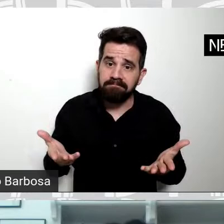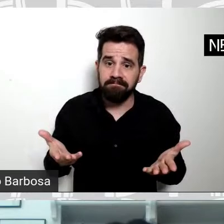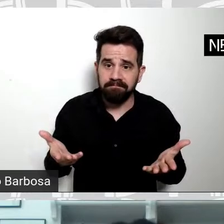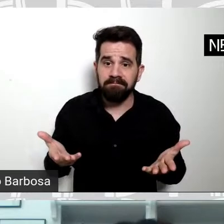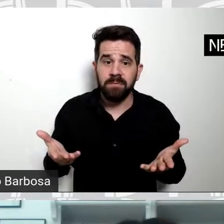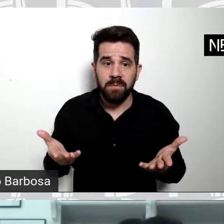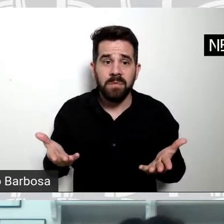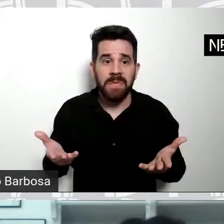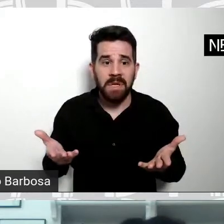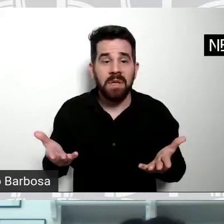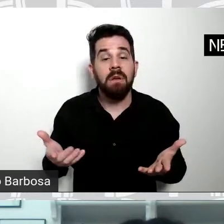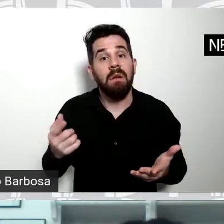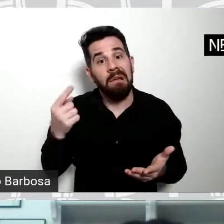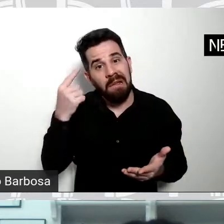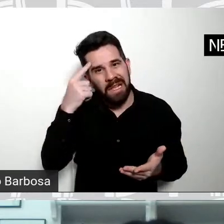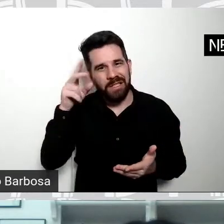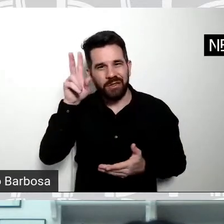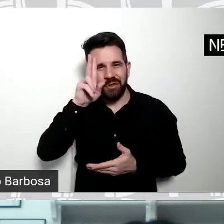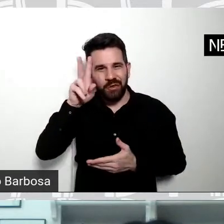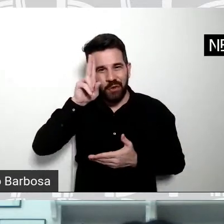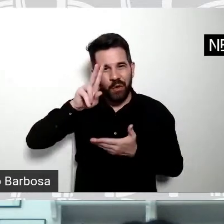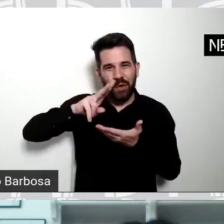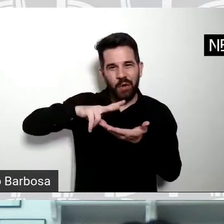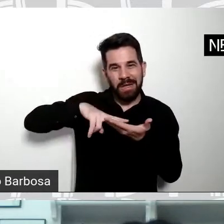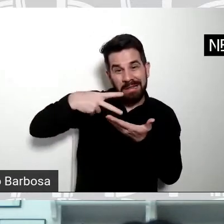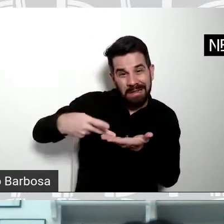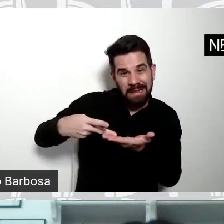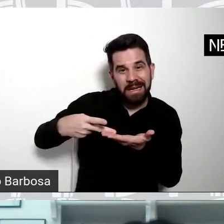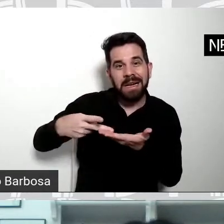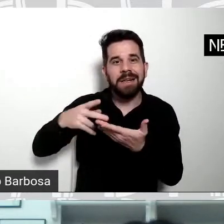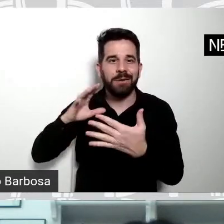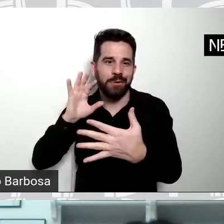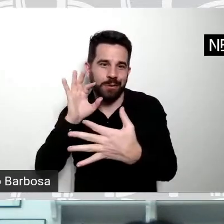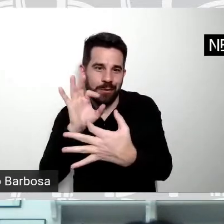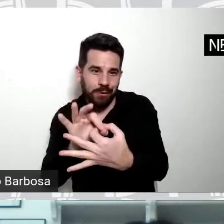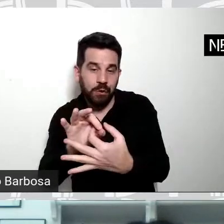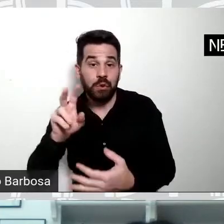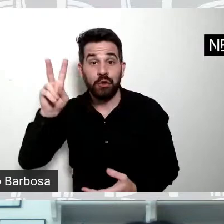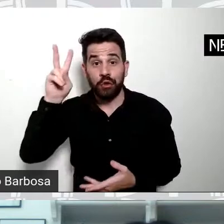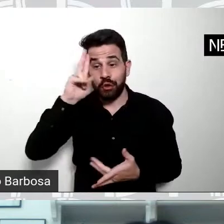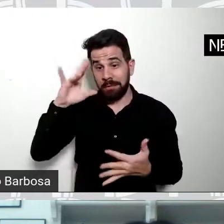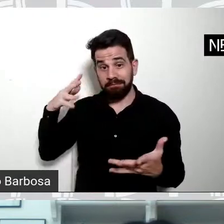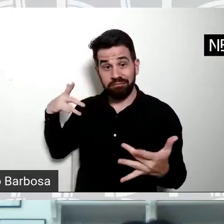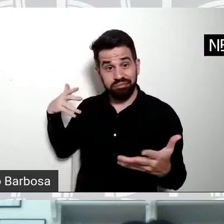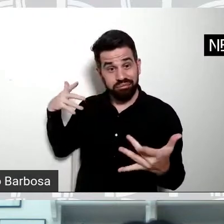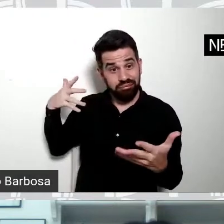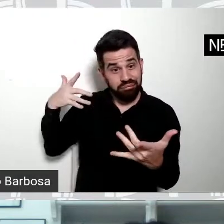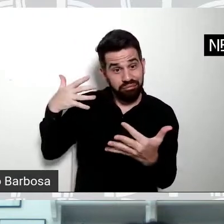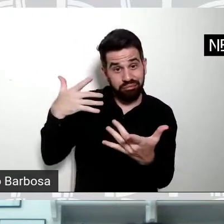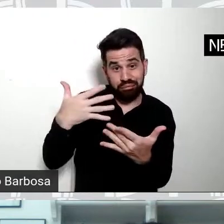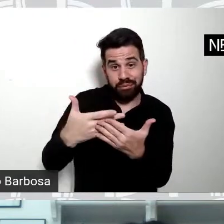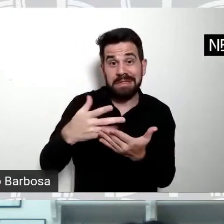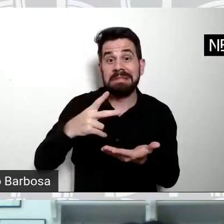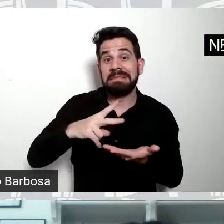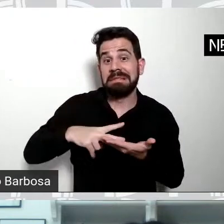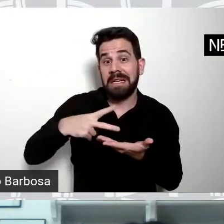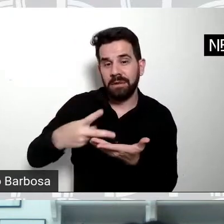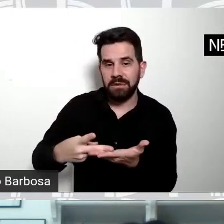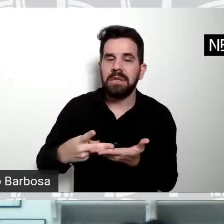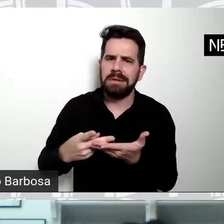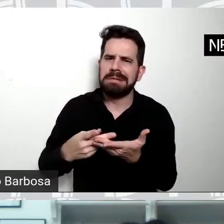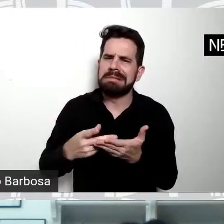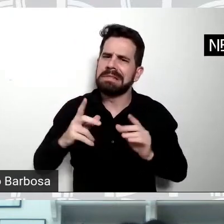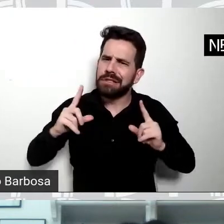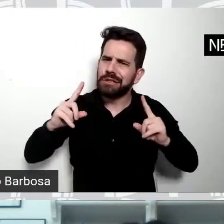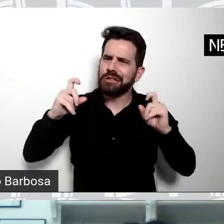Então, a história da tradução, a historiografia da tradução, são difíceis, nós